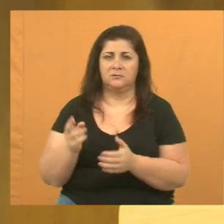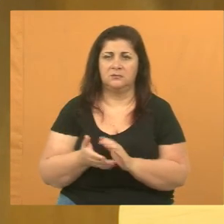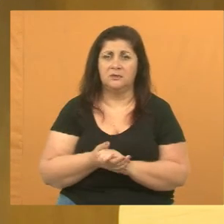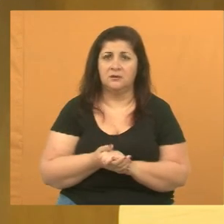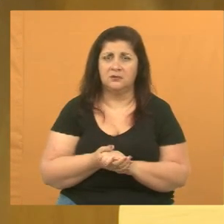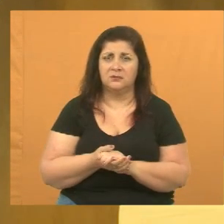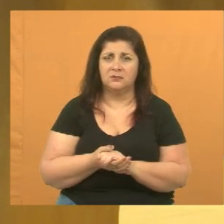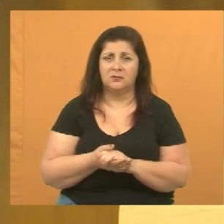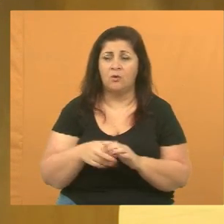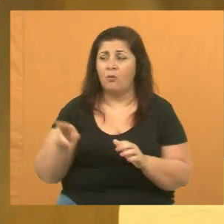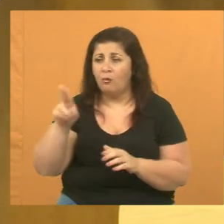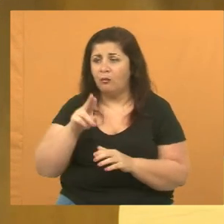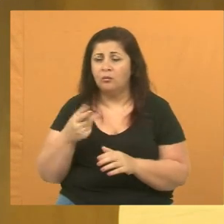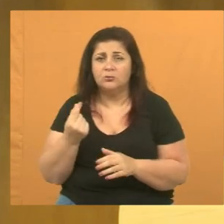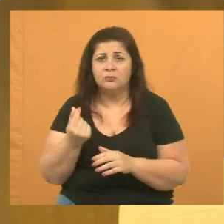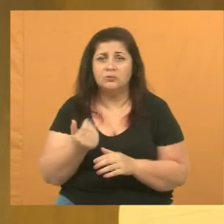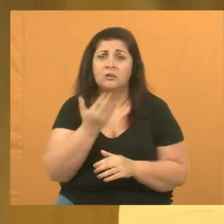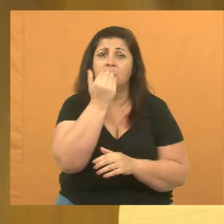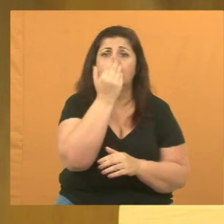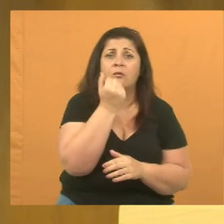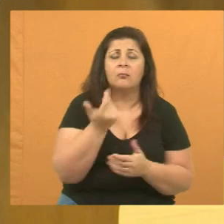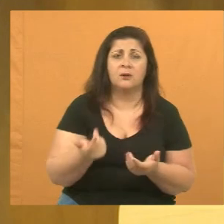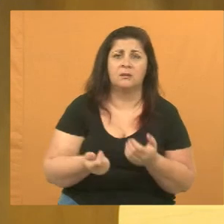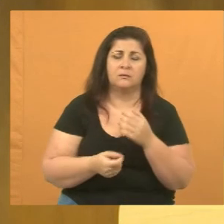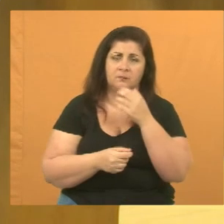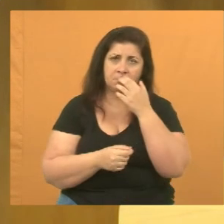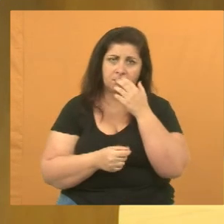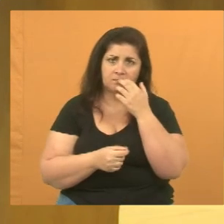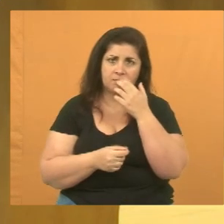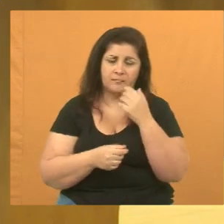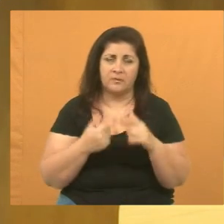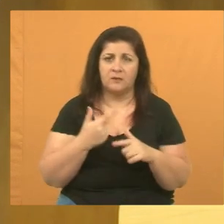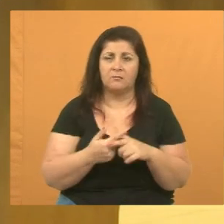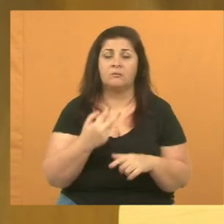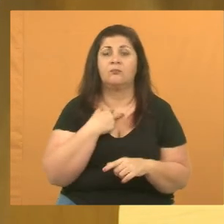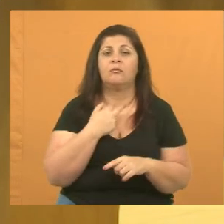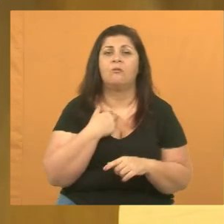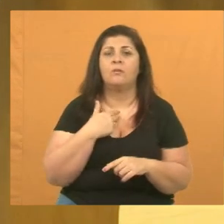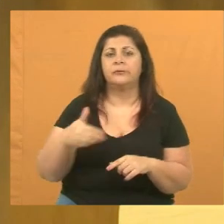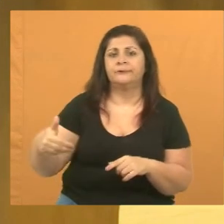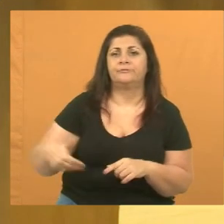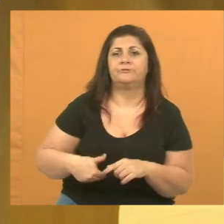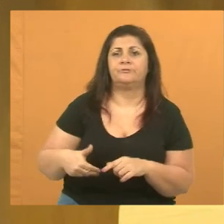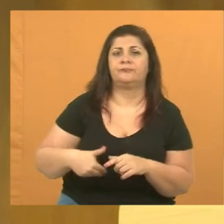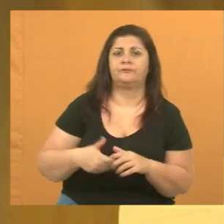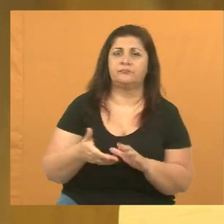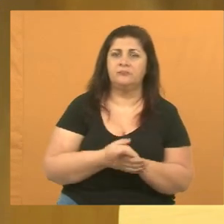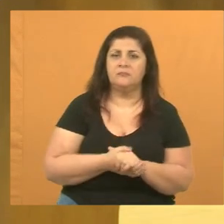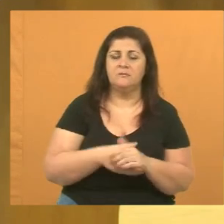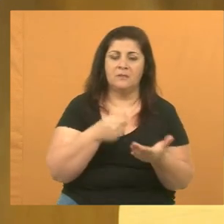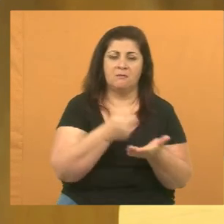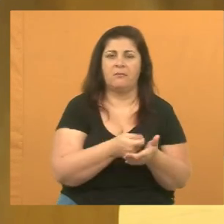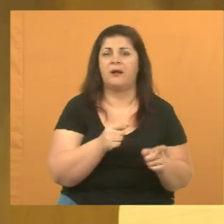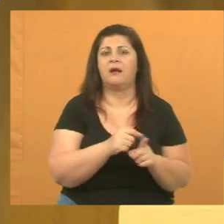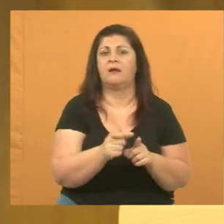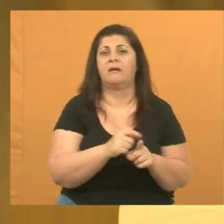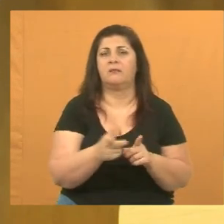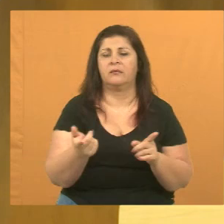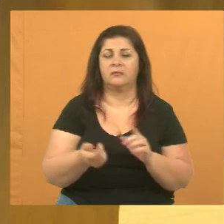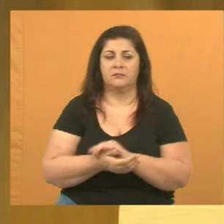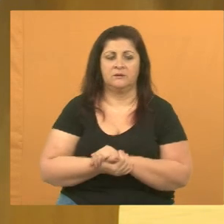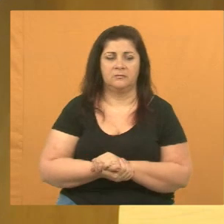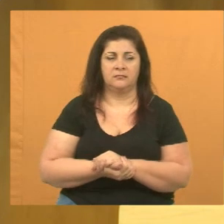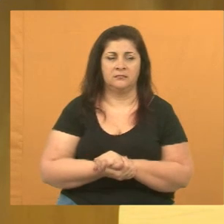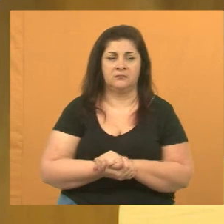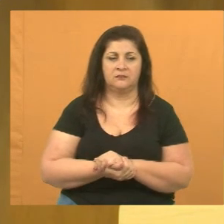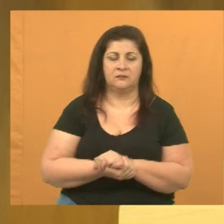o dinheiro que eu vou sobreviver e vou comer e beber. Porque não dá para passar fome pagando aluguel para o povo.